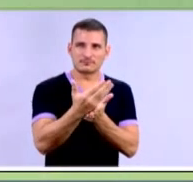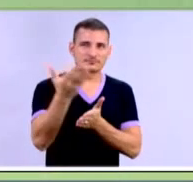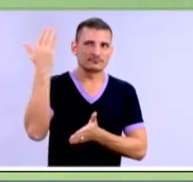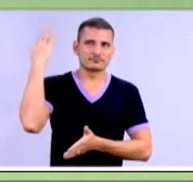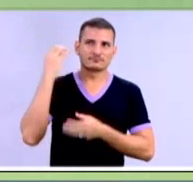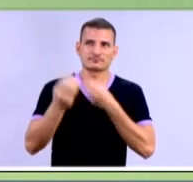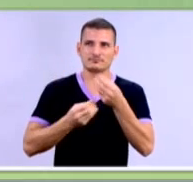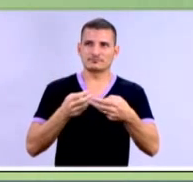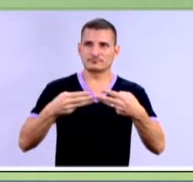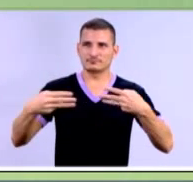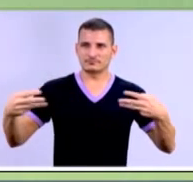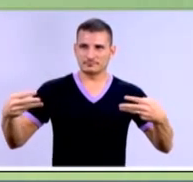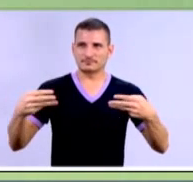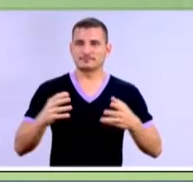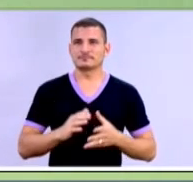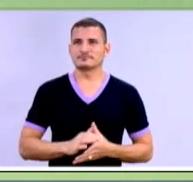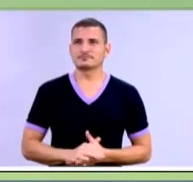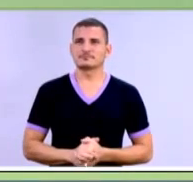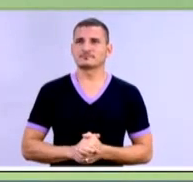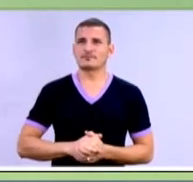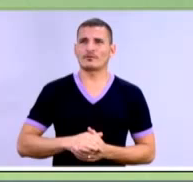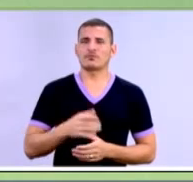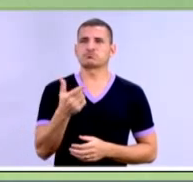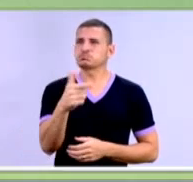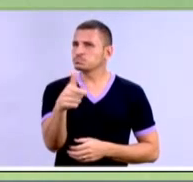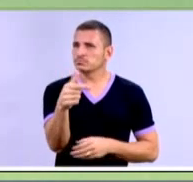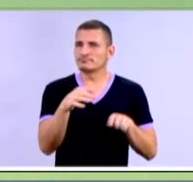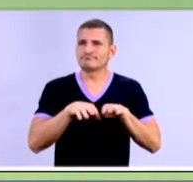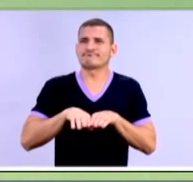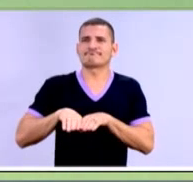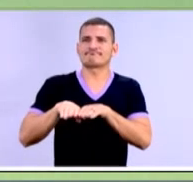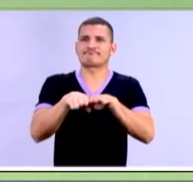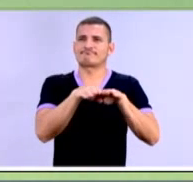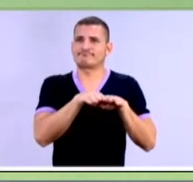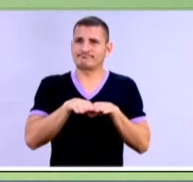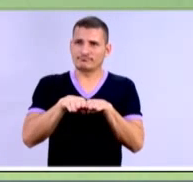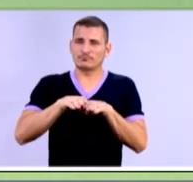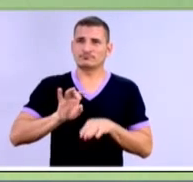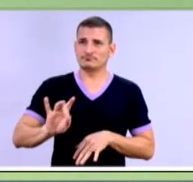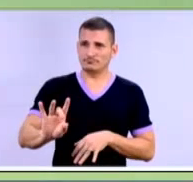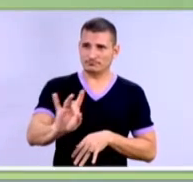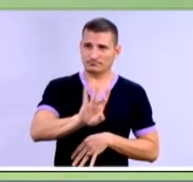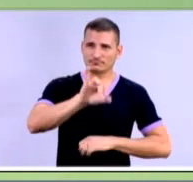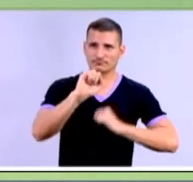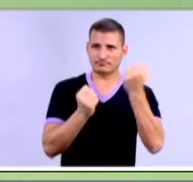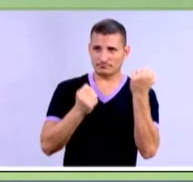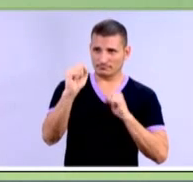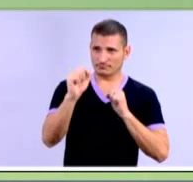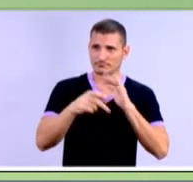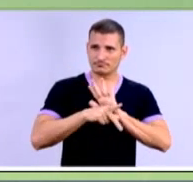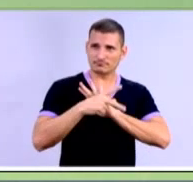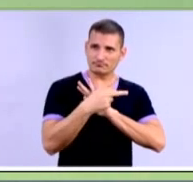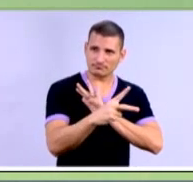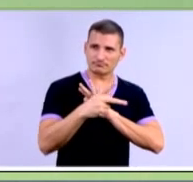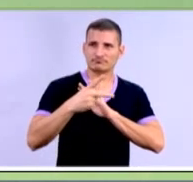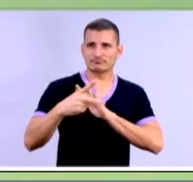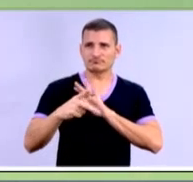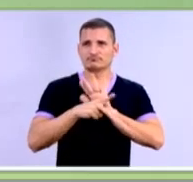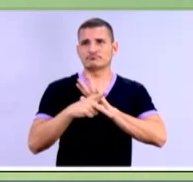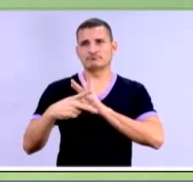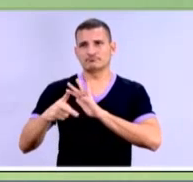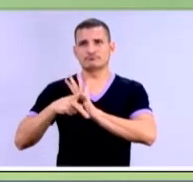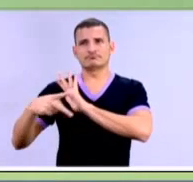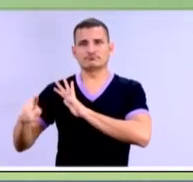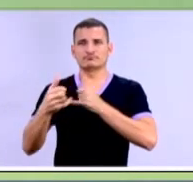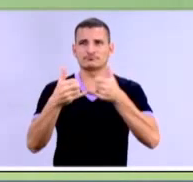redes anteriormente, né? E eles não eram padronizados. Cada fabricante adotava um projeto proprietário de